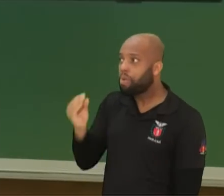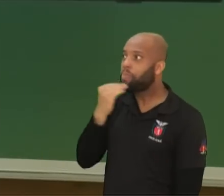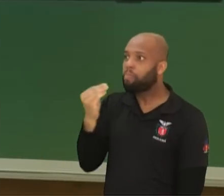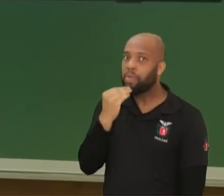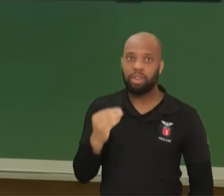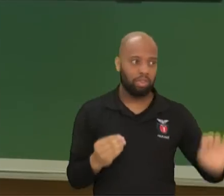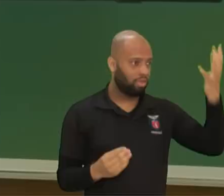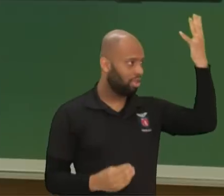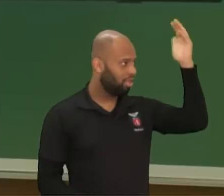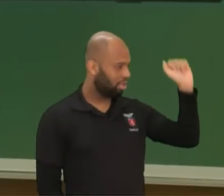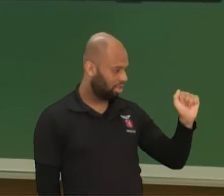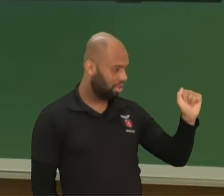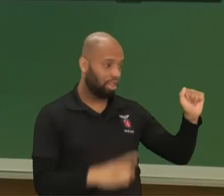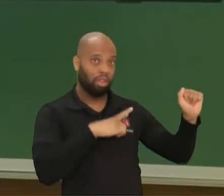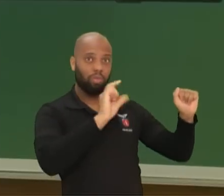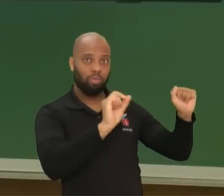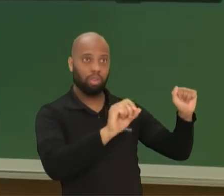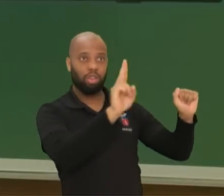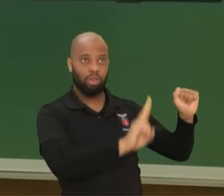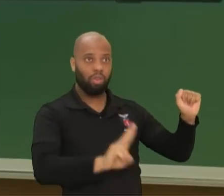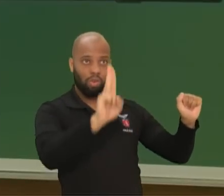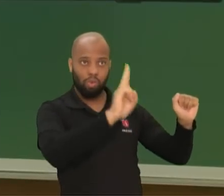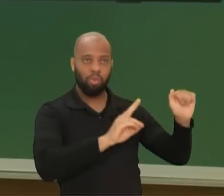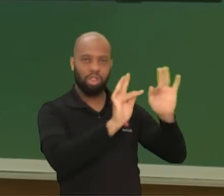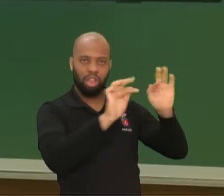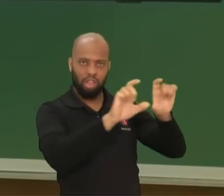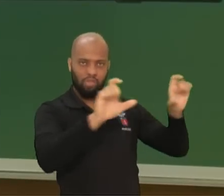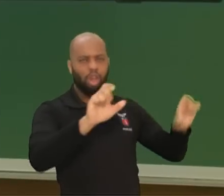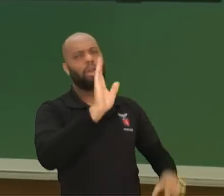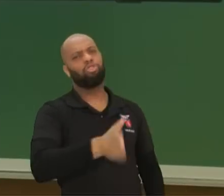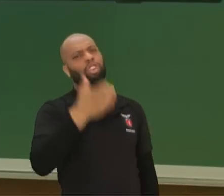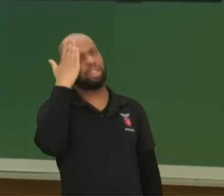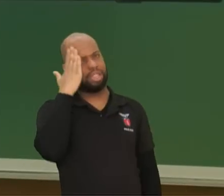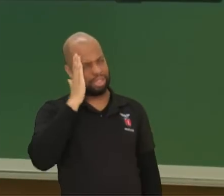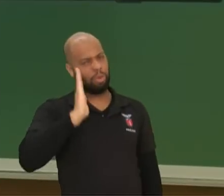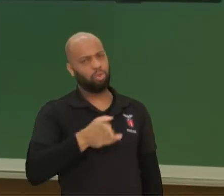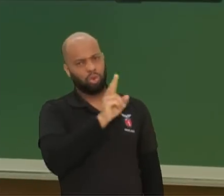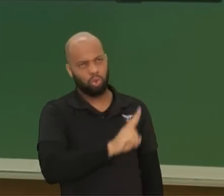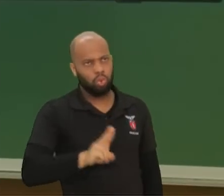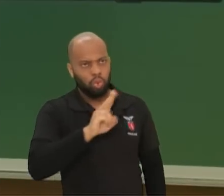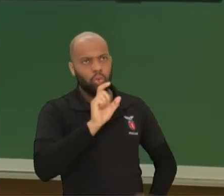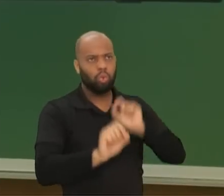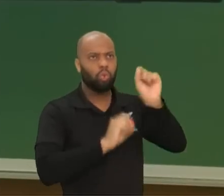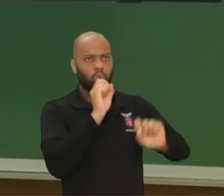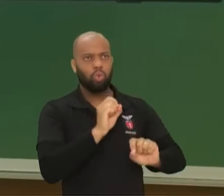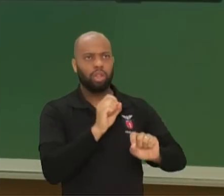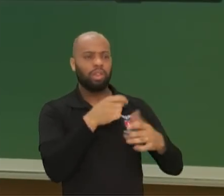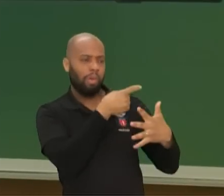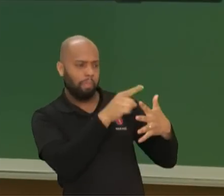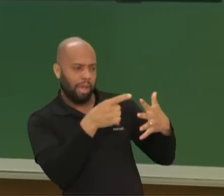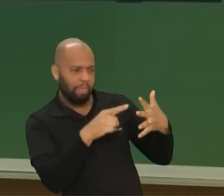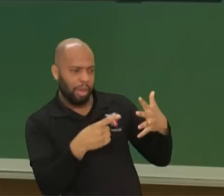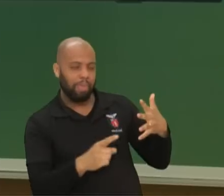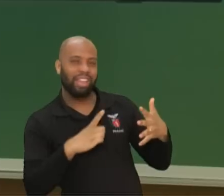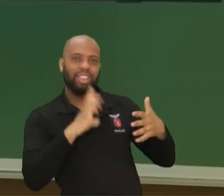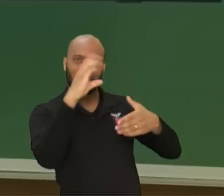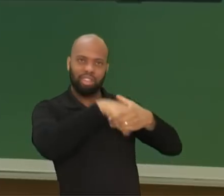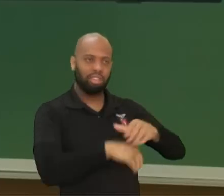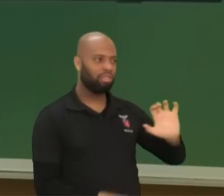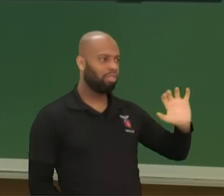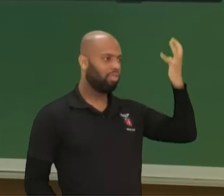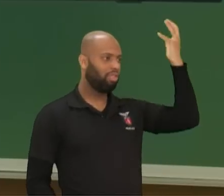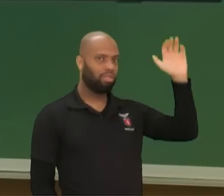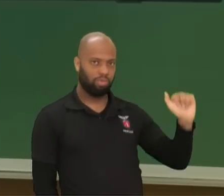o evento A, nós vamos utilizar aquela nossa fórmula que já utilizamos na aula anterior. Então, o número de elementos no evento A,